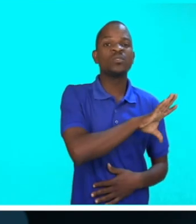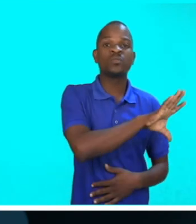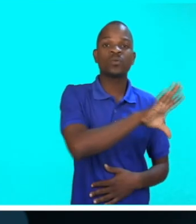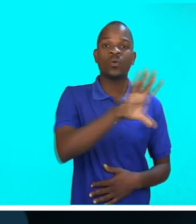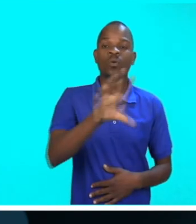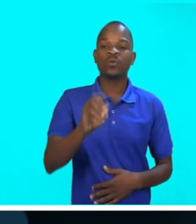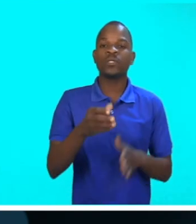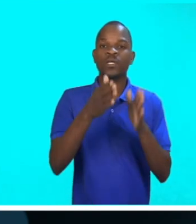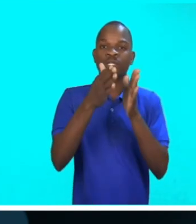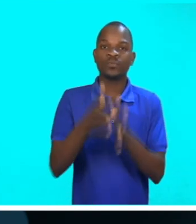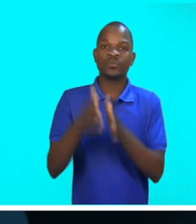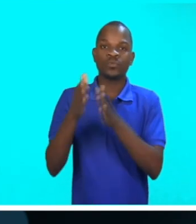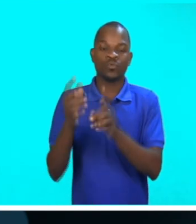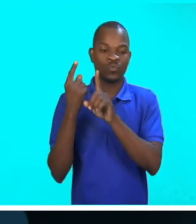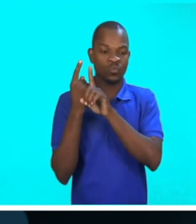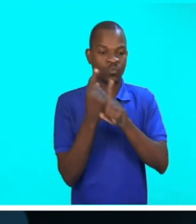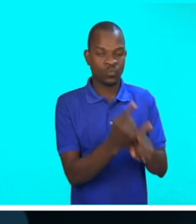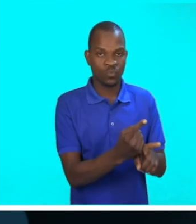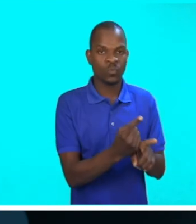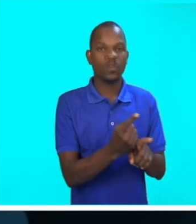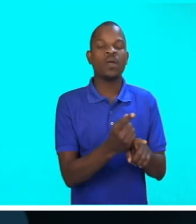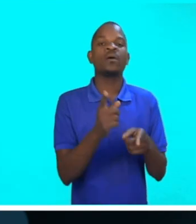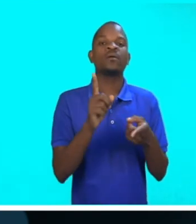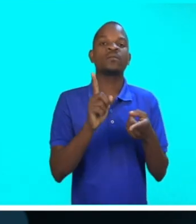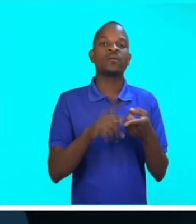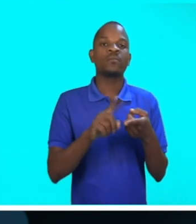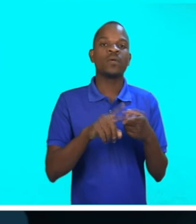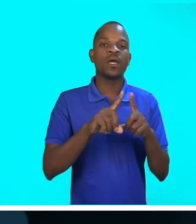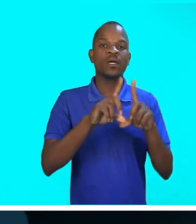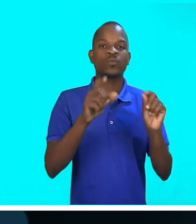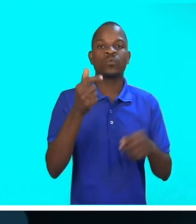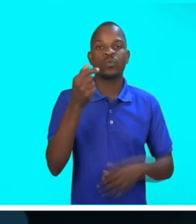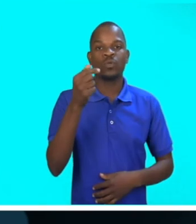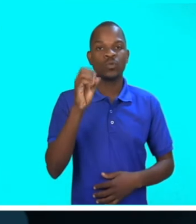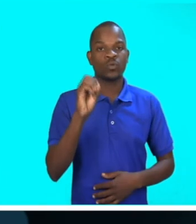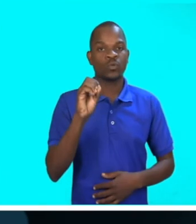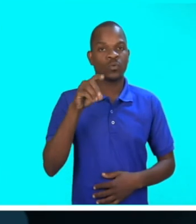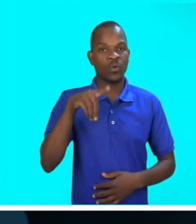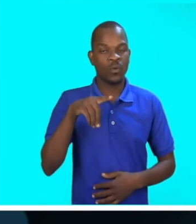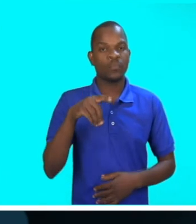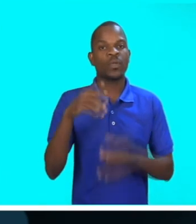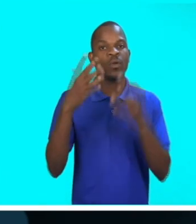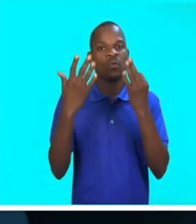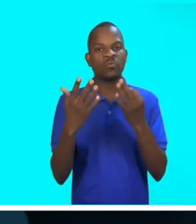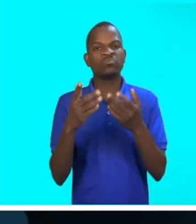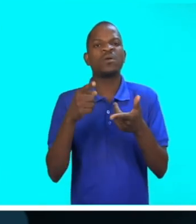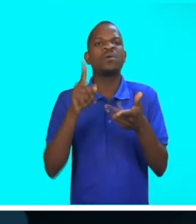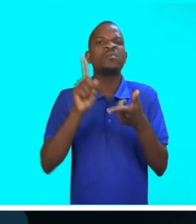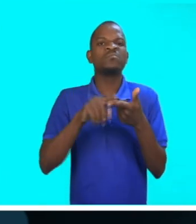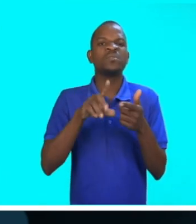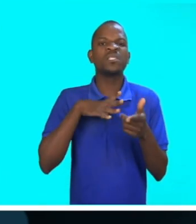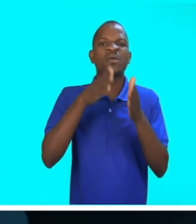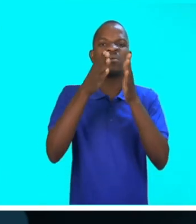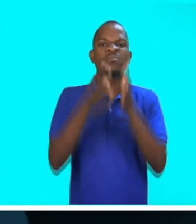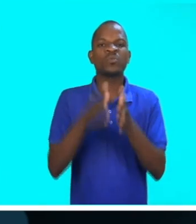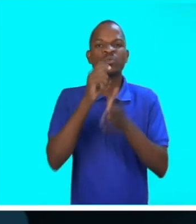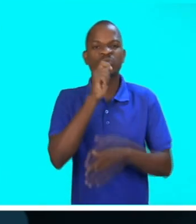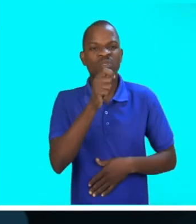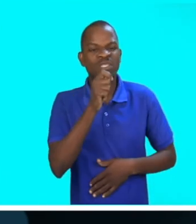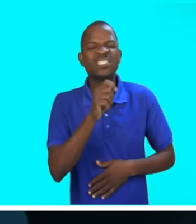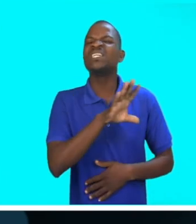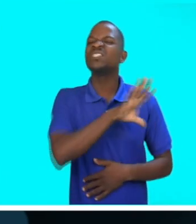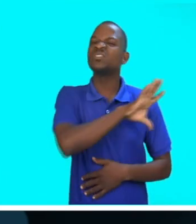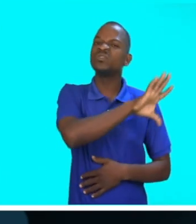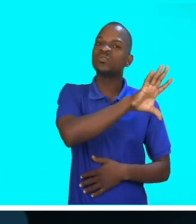com o nosso futebol, que têm a ver com a própria topo. Estou a falar de jornalistas, estou a falar de todos que estarão envolvidos,